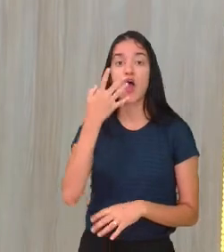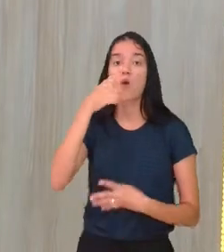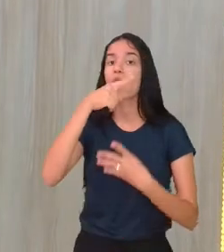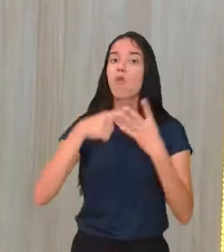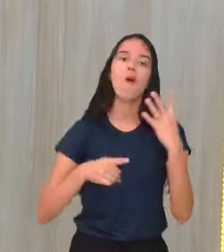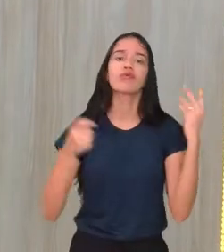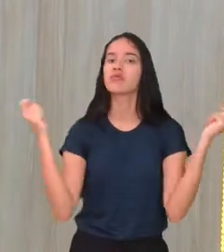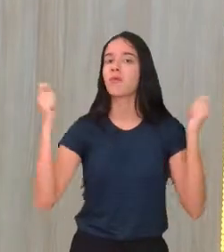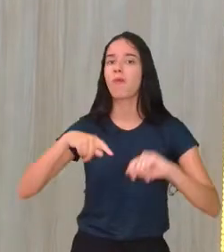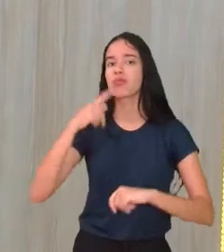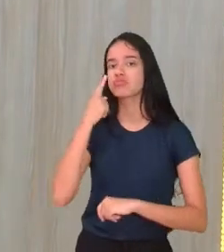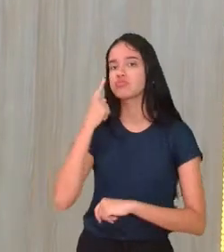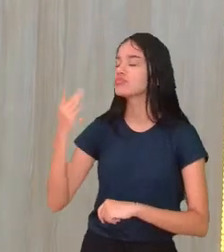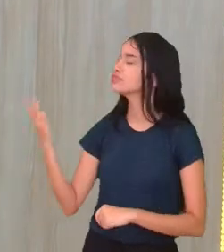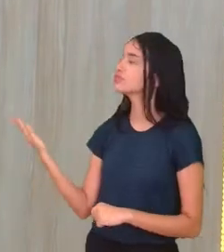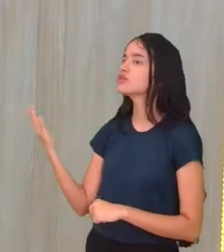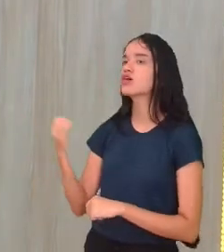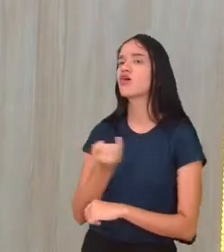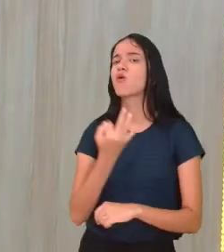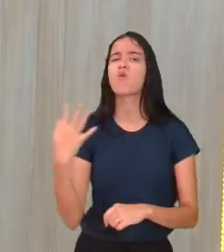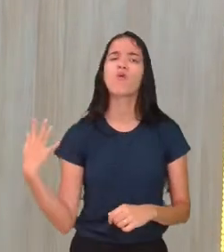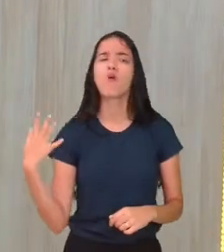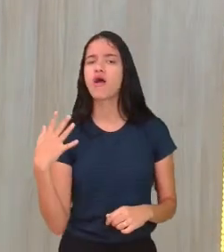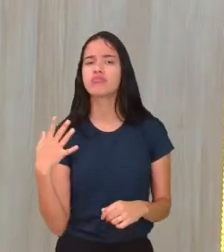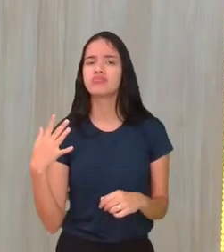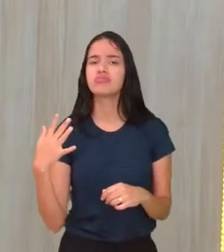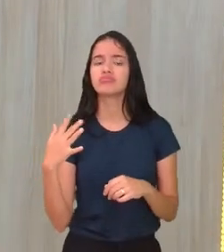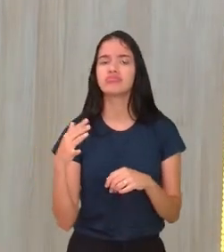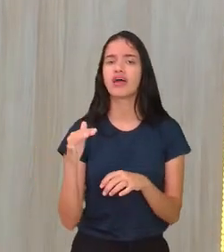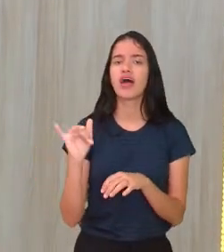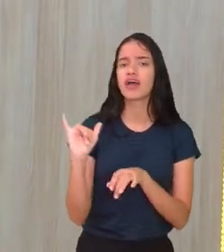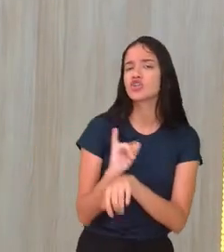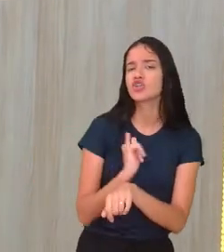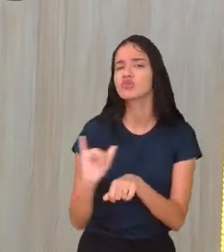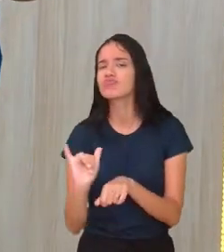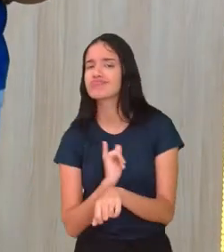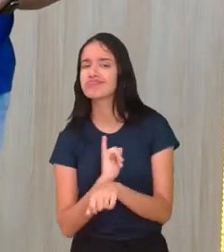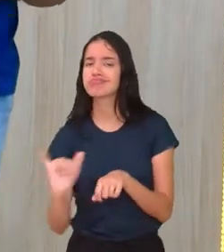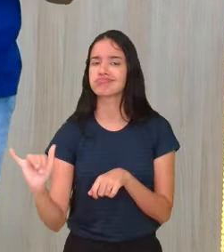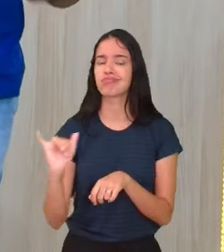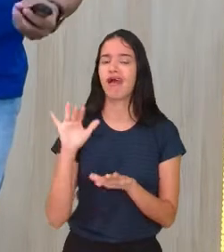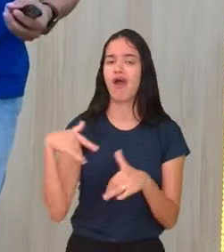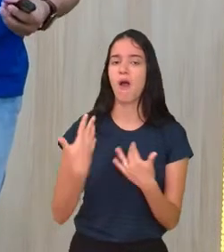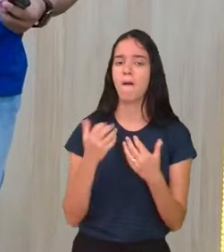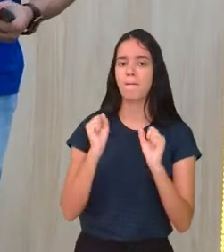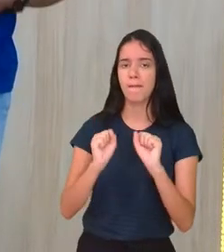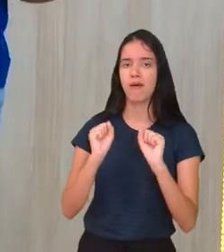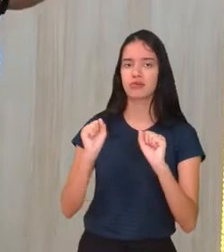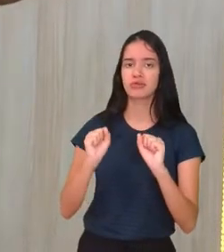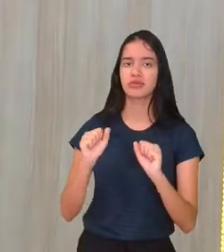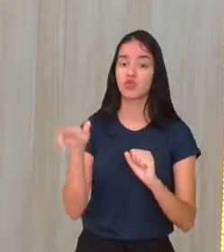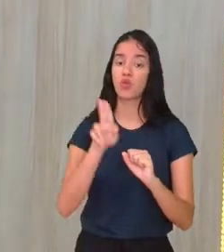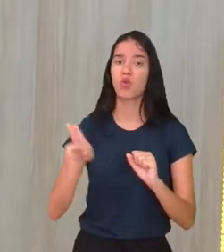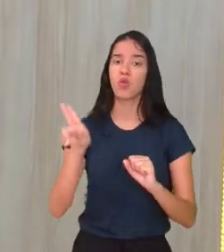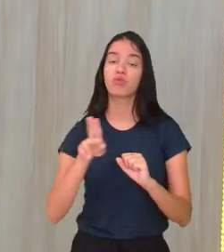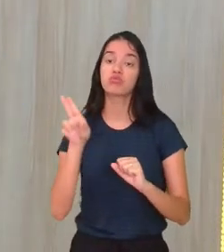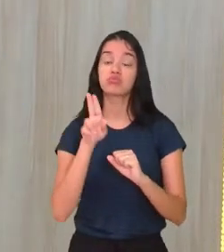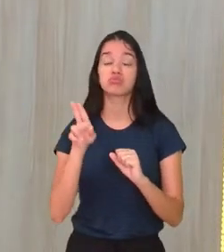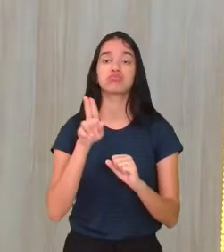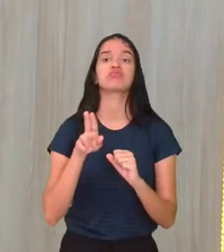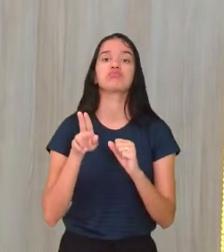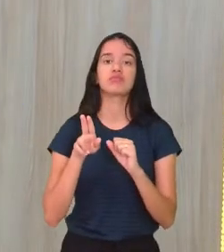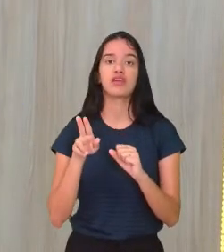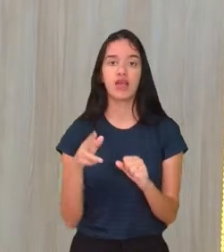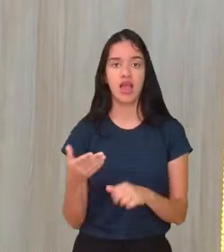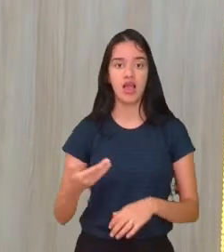4 possibilidades, de quantas formas ela pode se vestir? Apenas com a parte